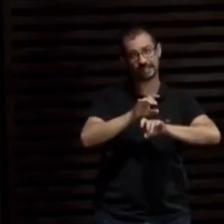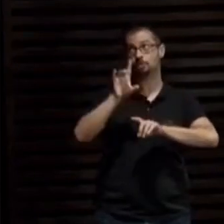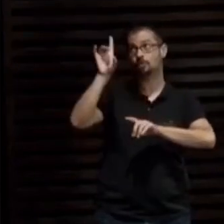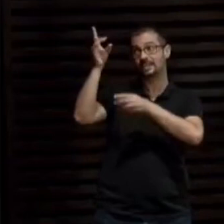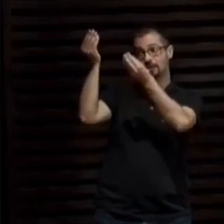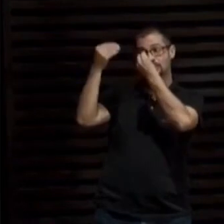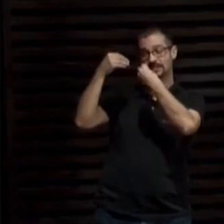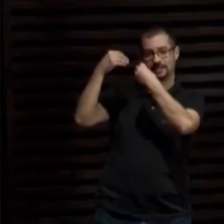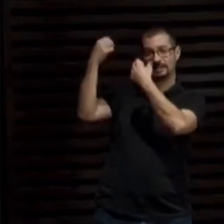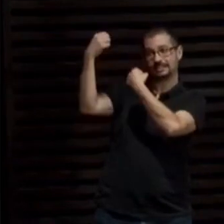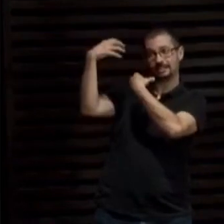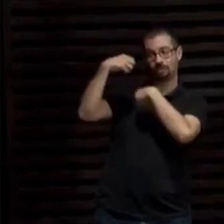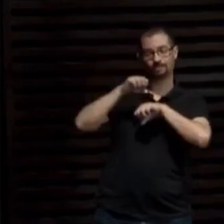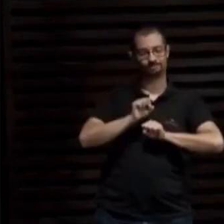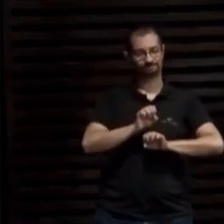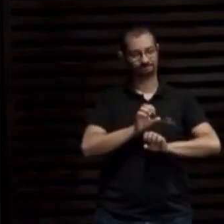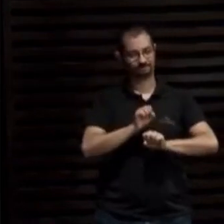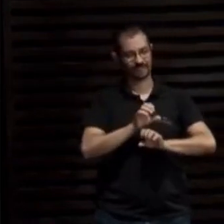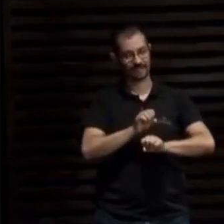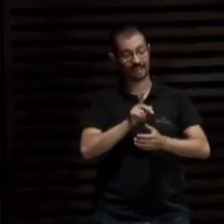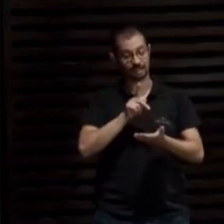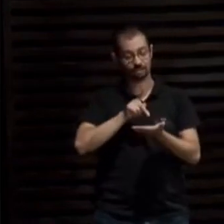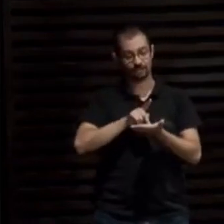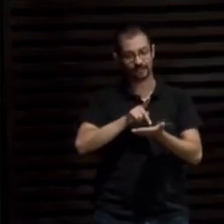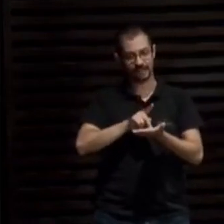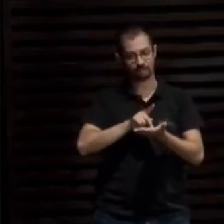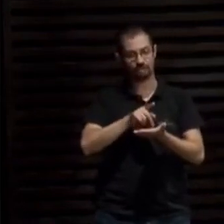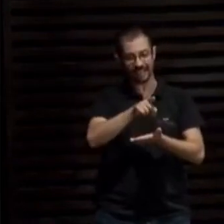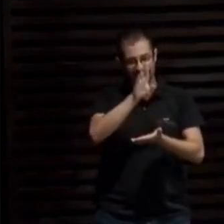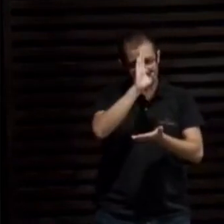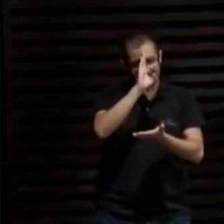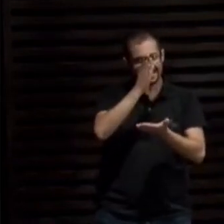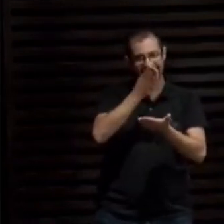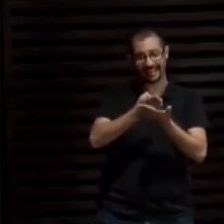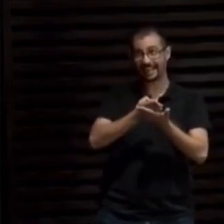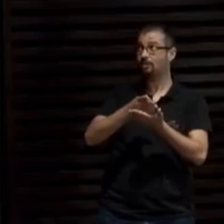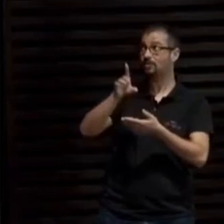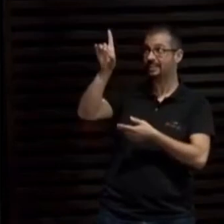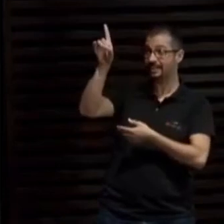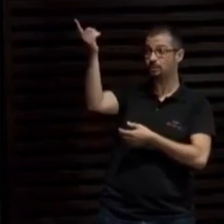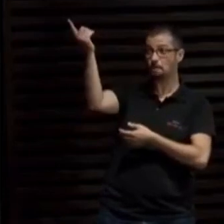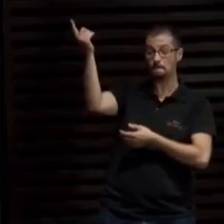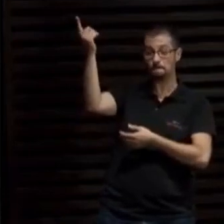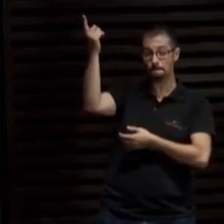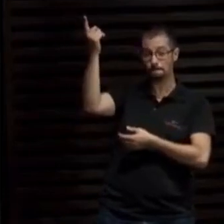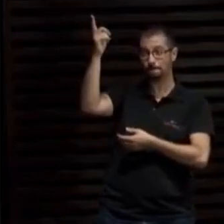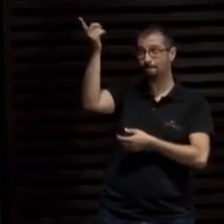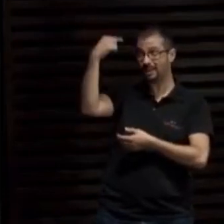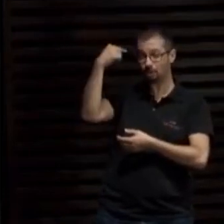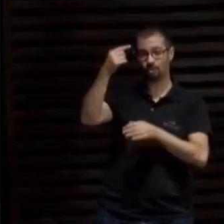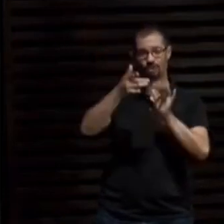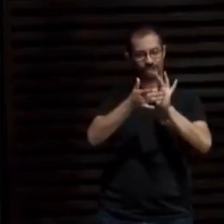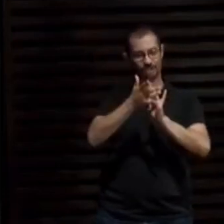e verdadeiramente conheceram que saí de ti, e creram que tu me enviaste. É por eles que eu